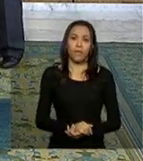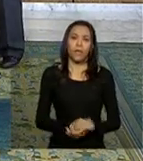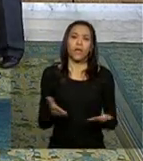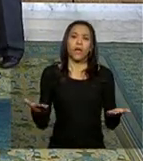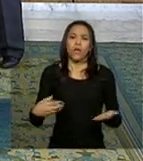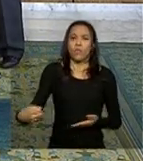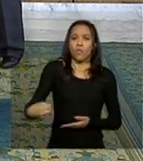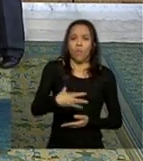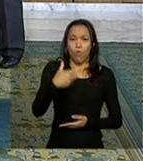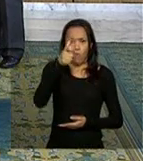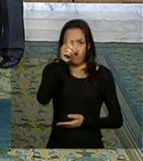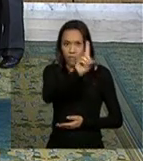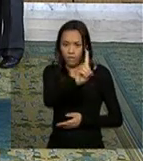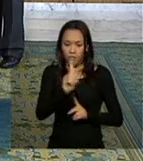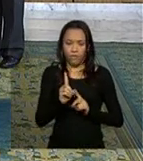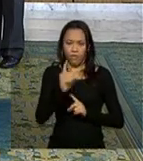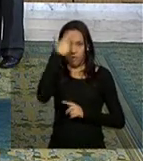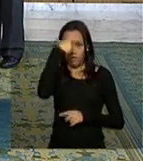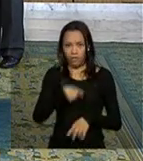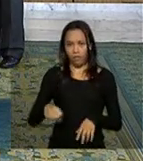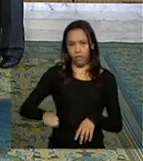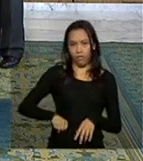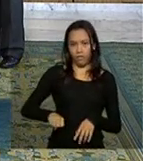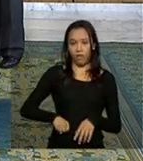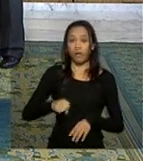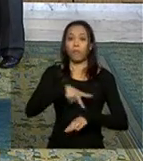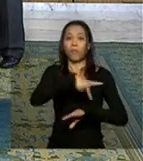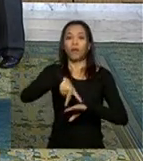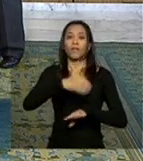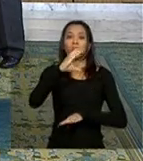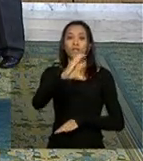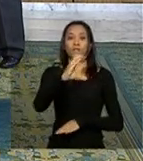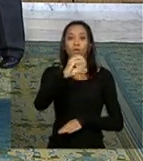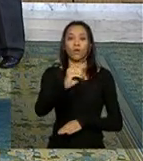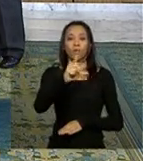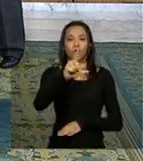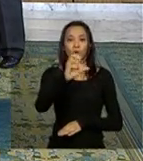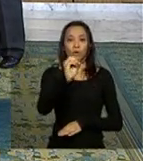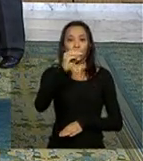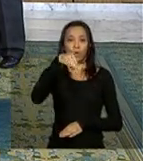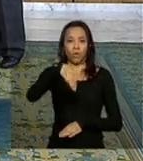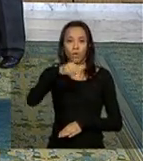agora é a nova embaixadora da Colômbia, que se apresenta à presidenta Dilma